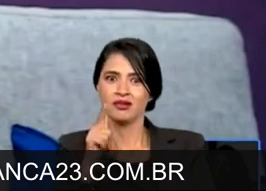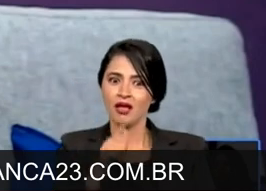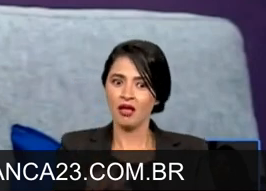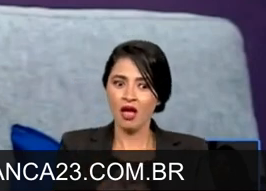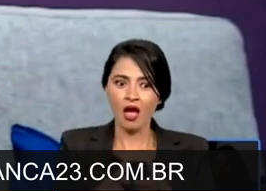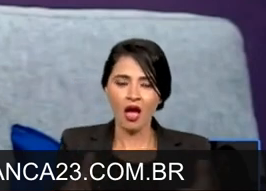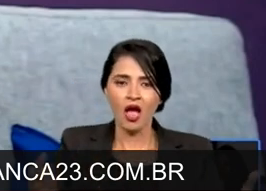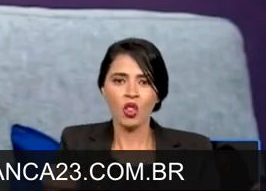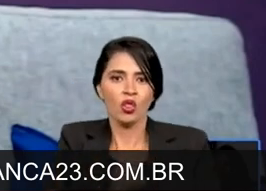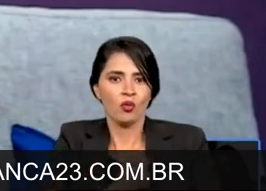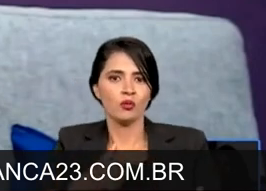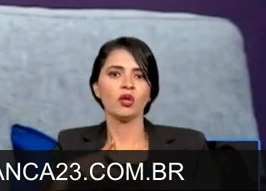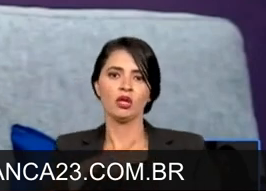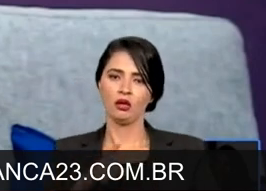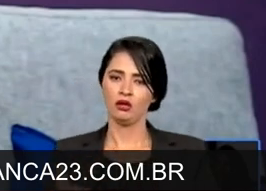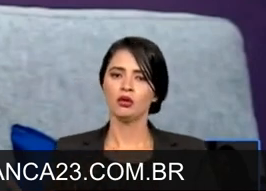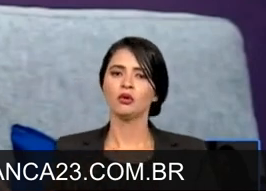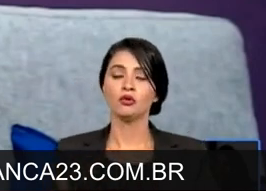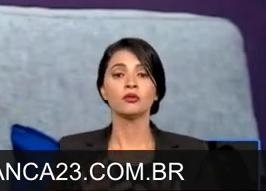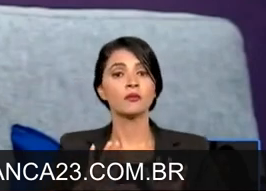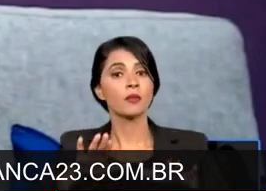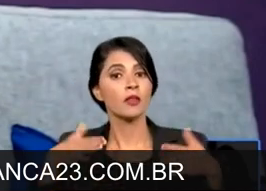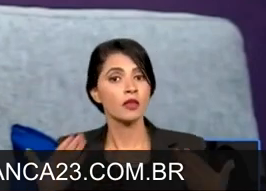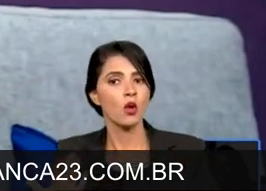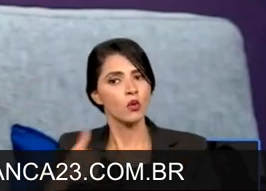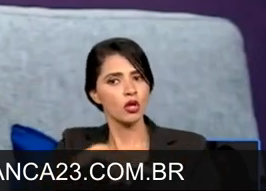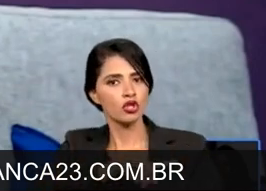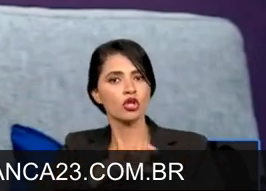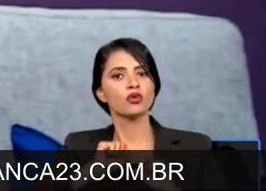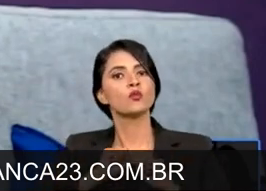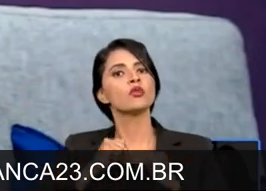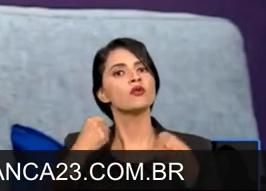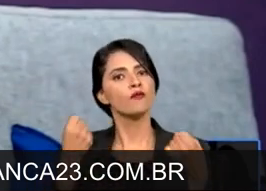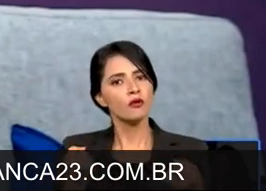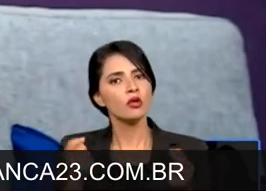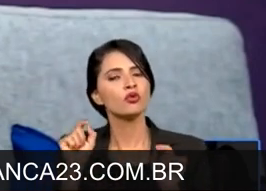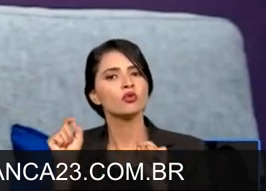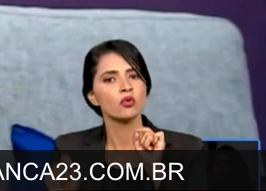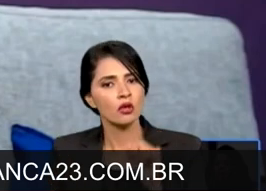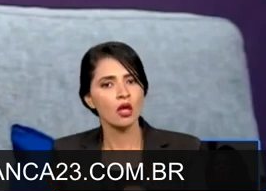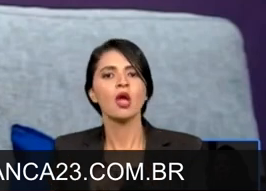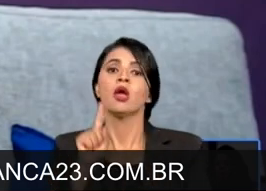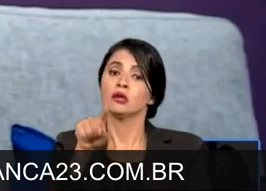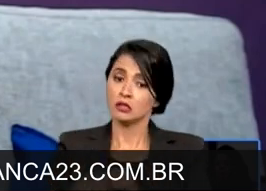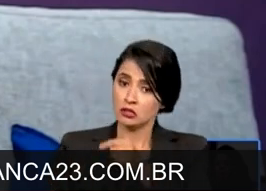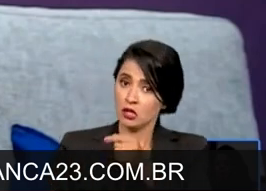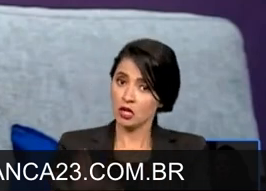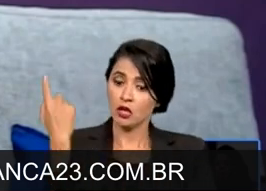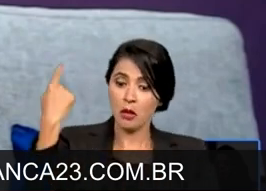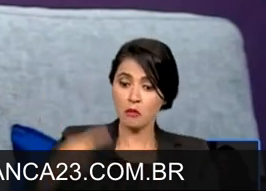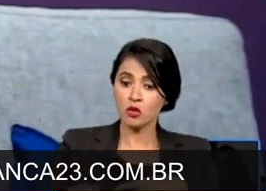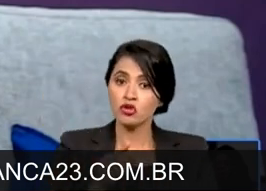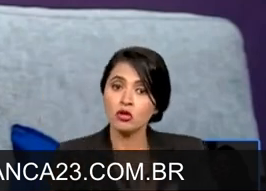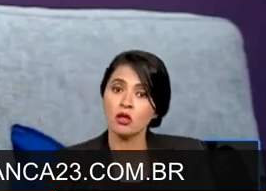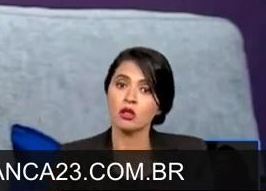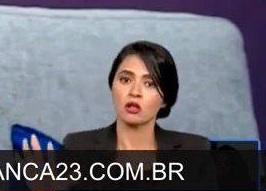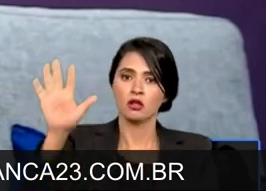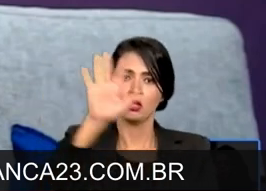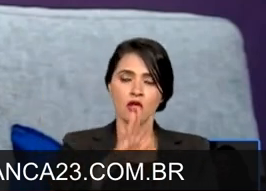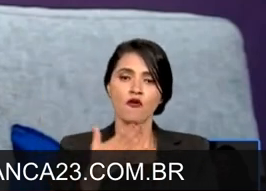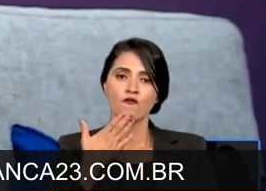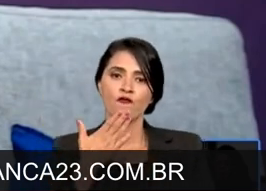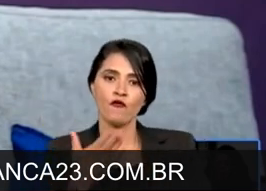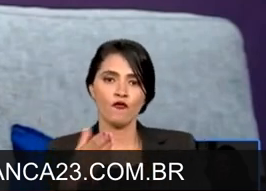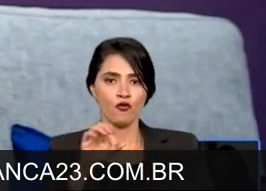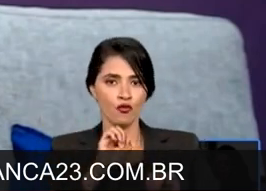essa demanda que hoje existe. Então, o que a gente defende é que seja criada uma política nacional para a